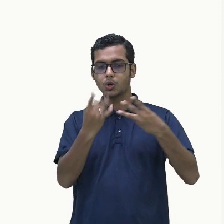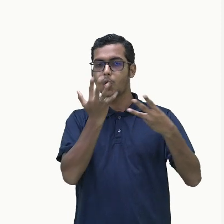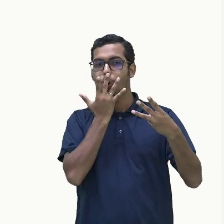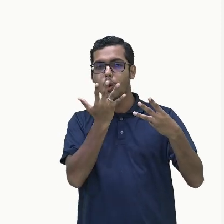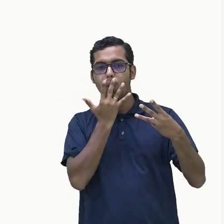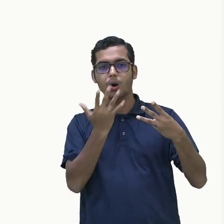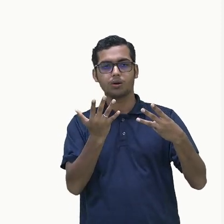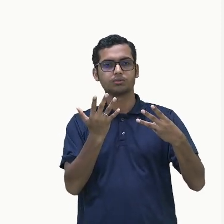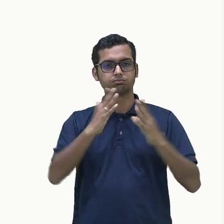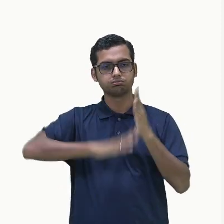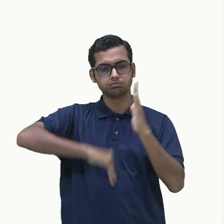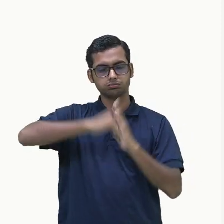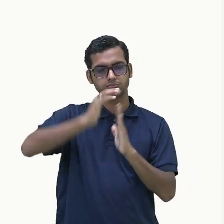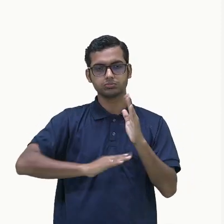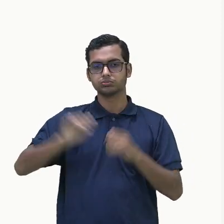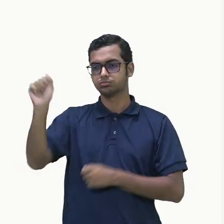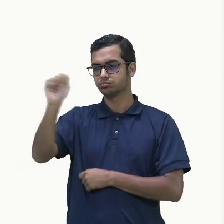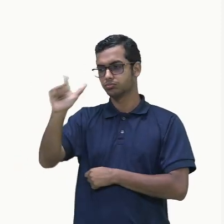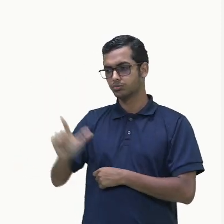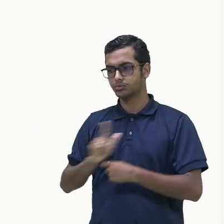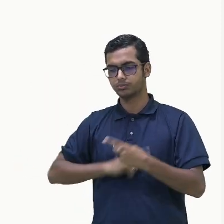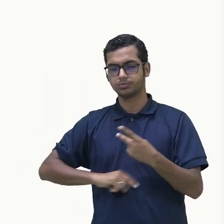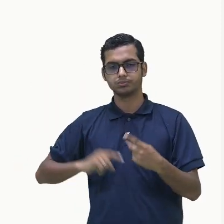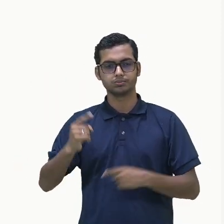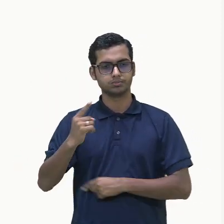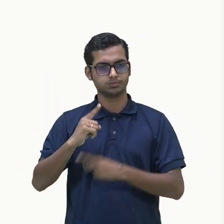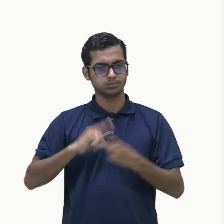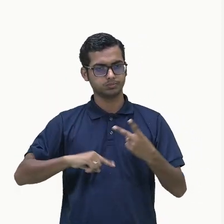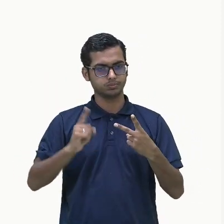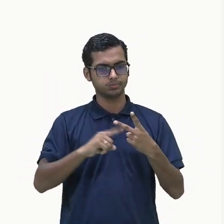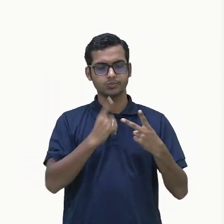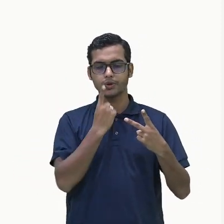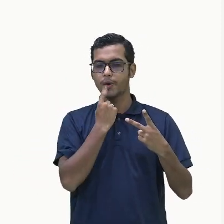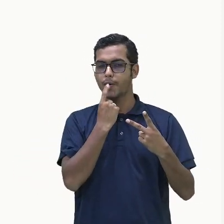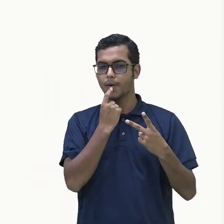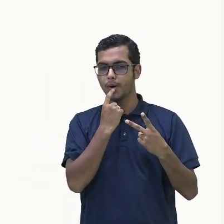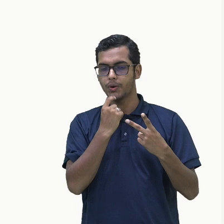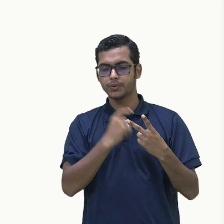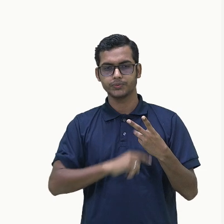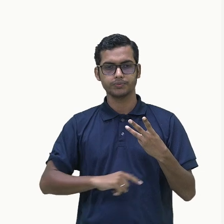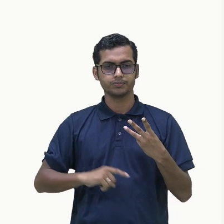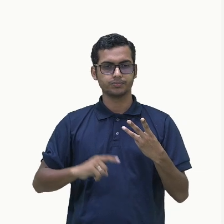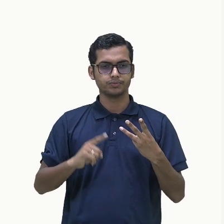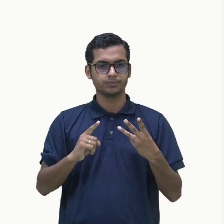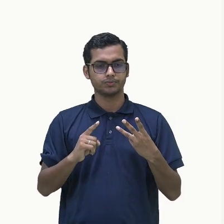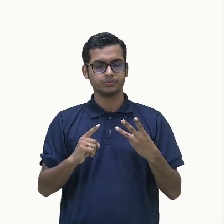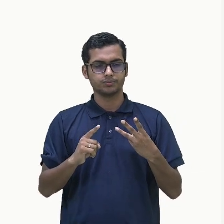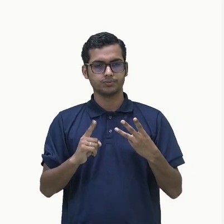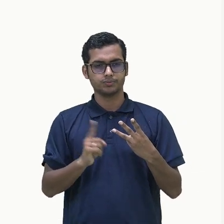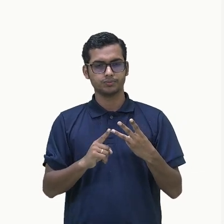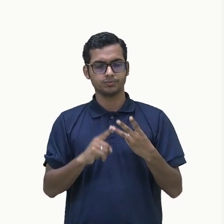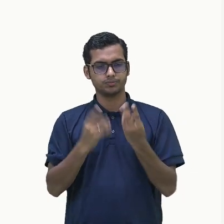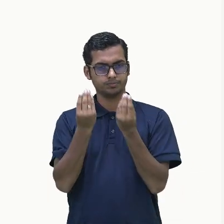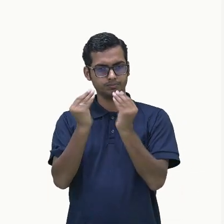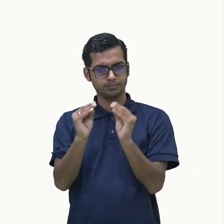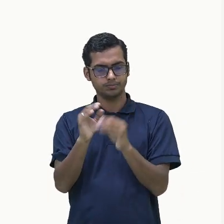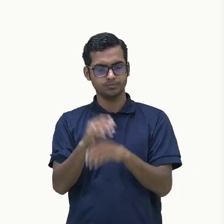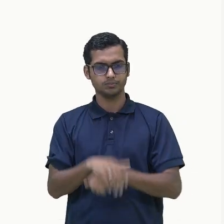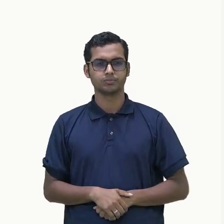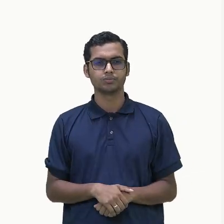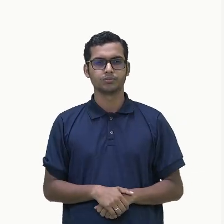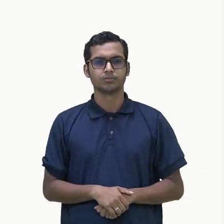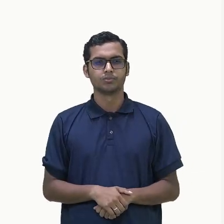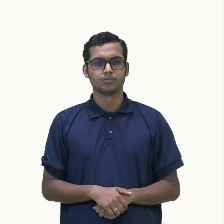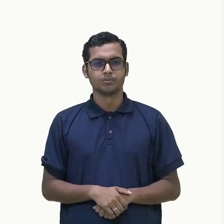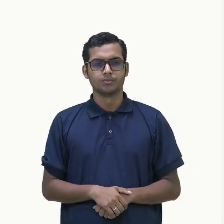azul, a vermelha, vou até botar nas cores. Então, vamos ter a